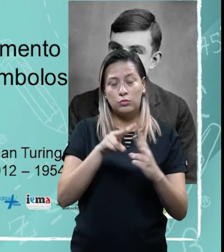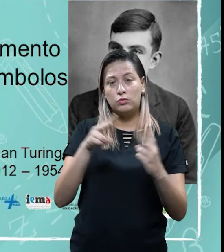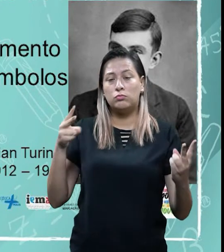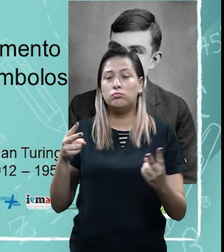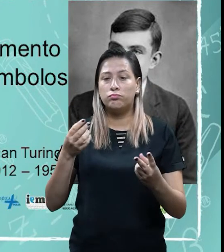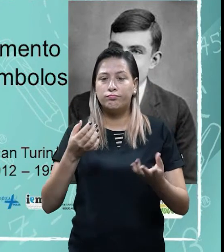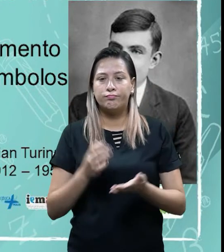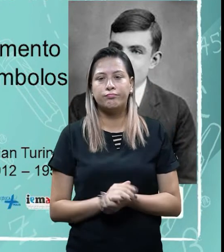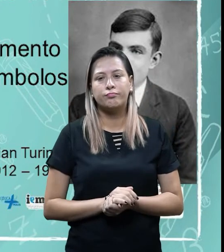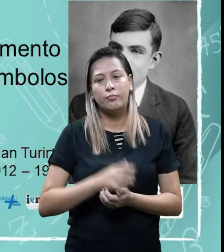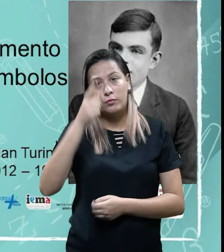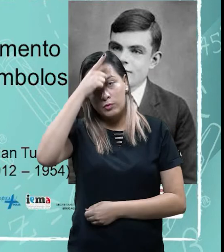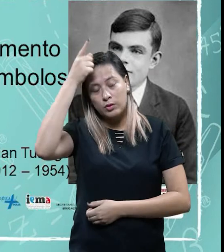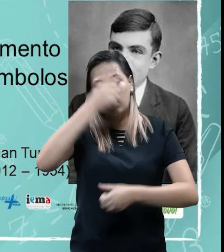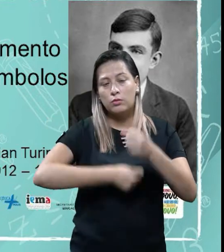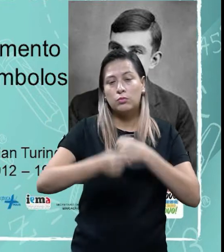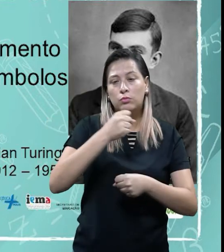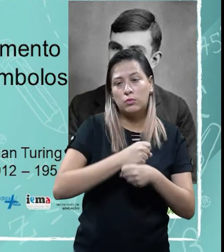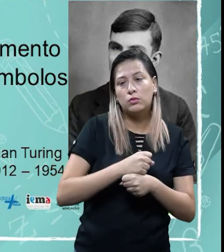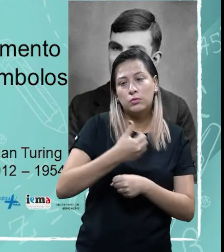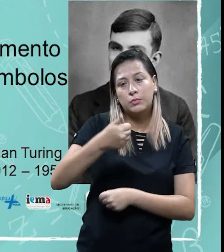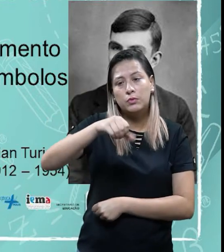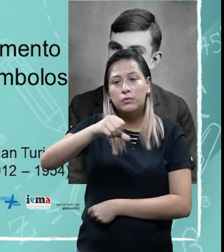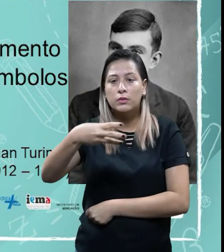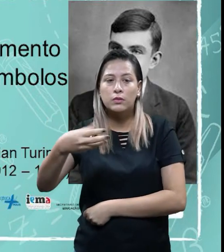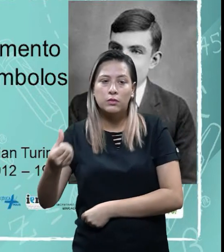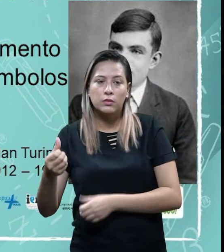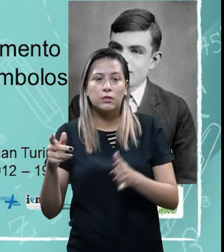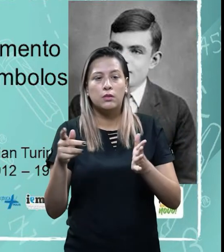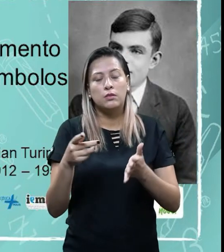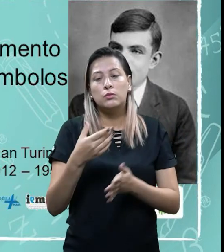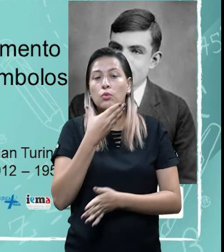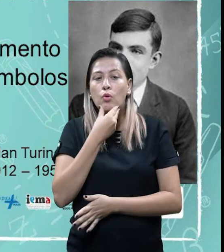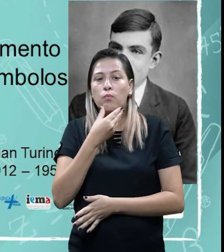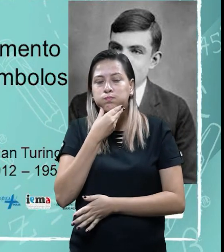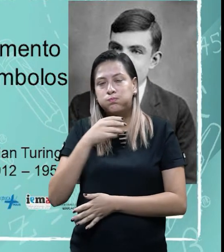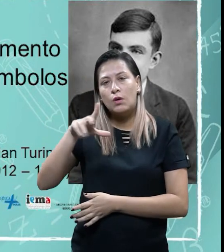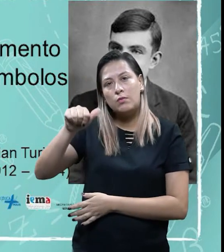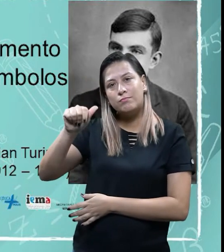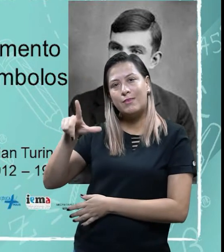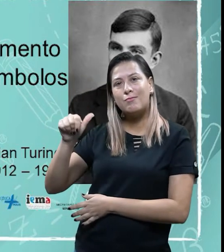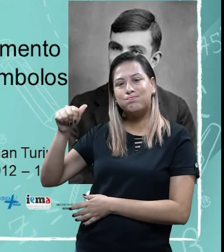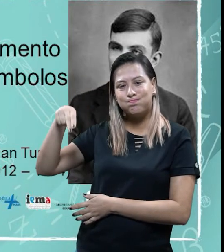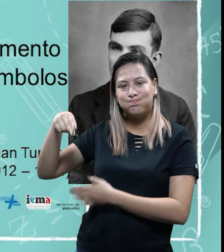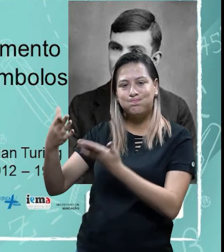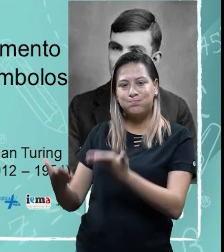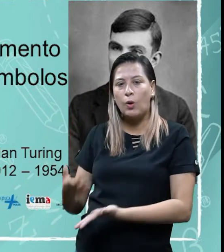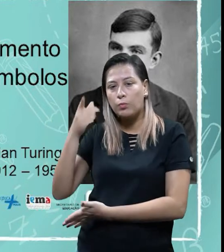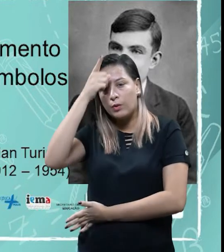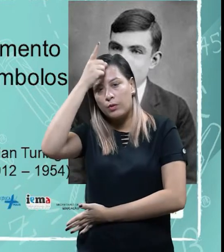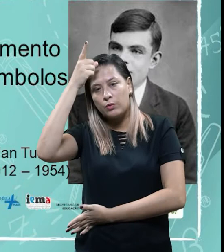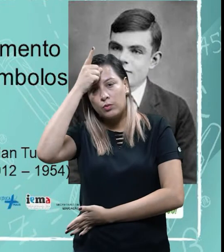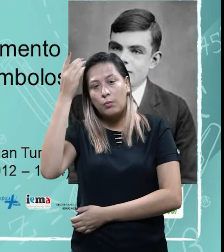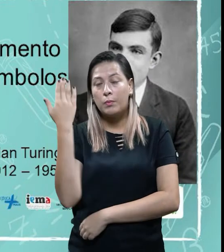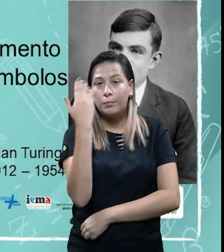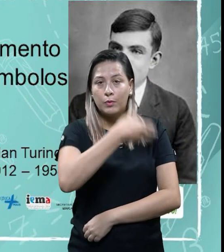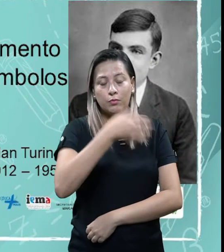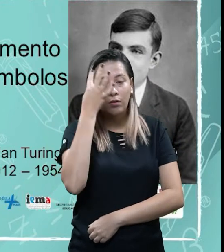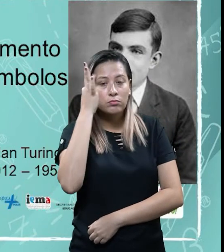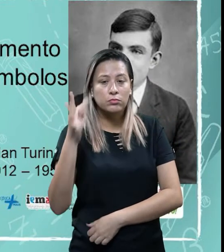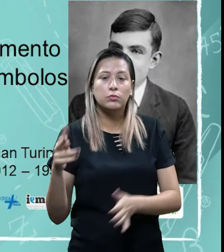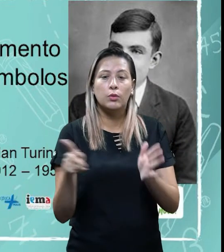em 1936 por Alan Turing para comprovar